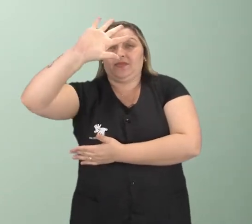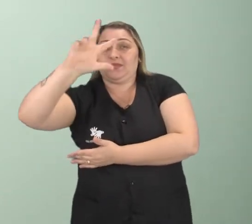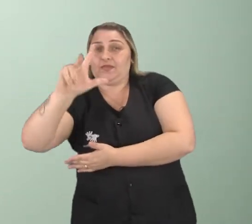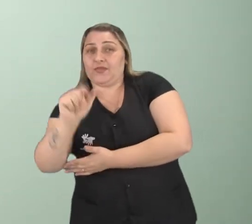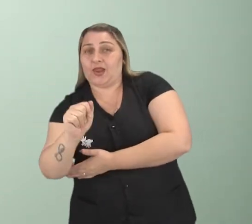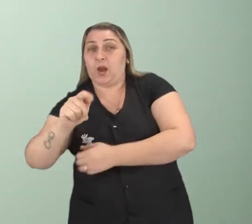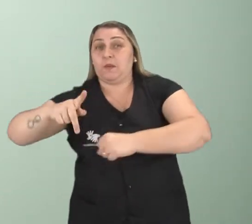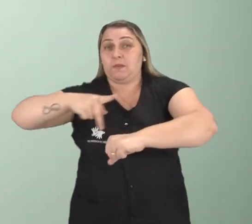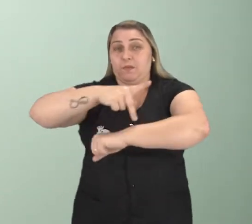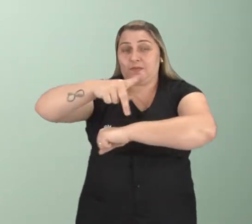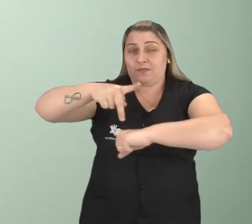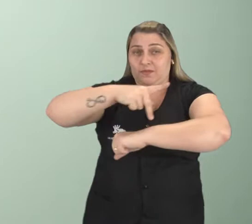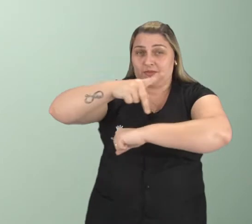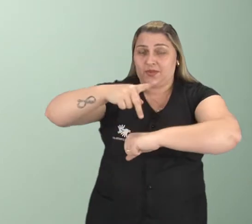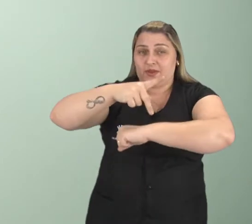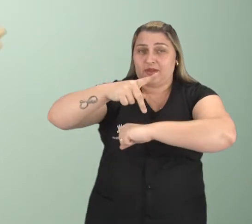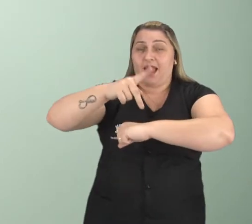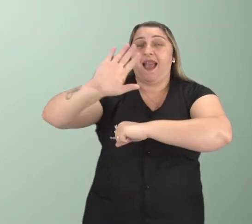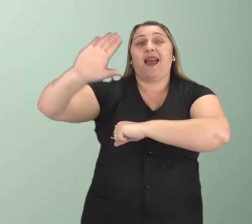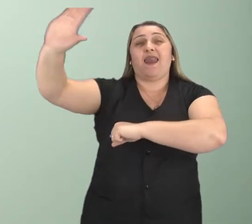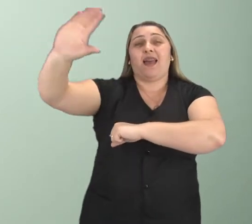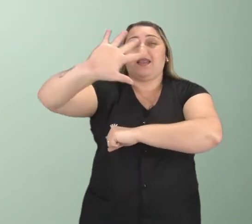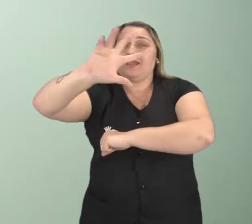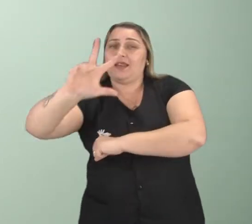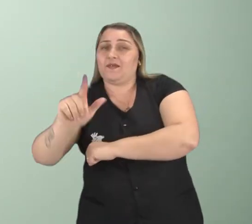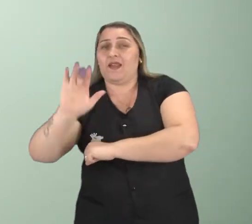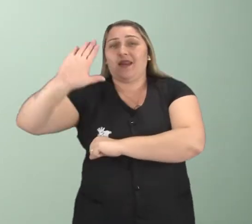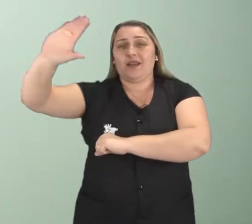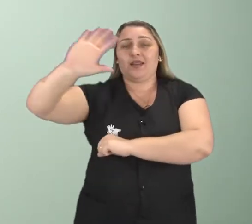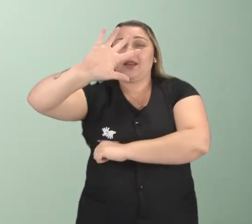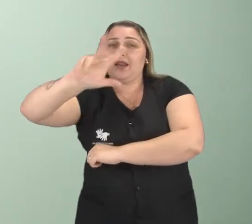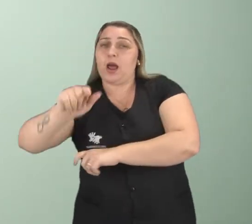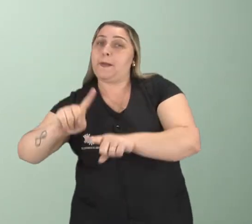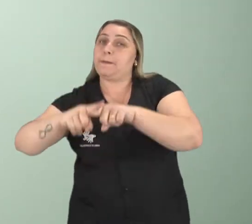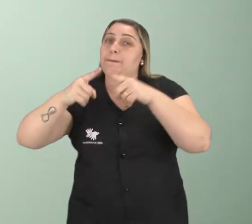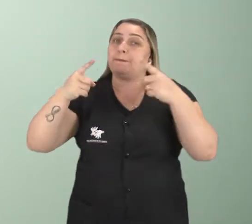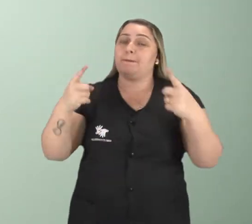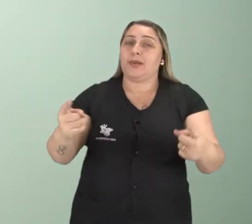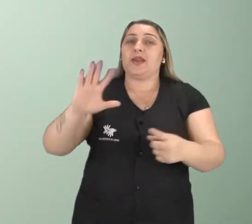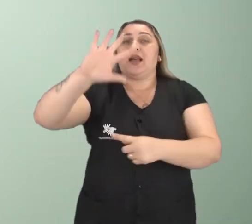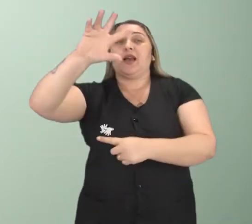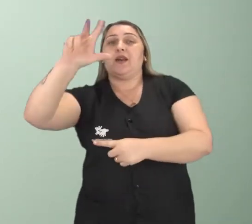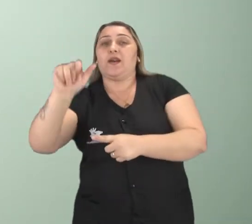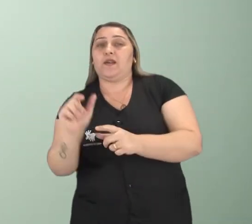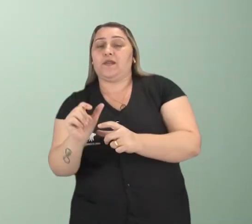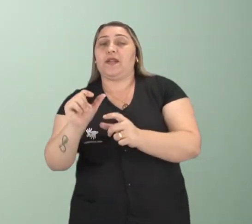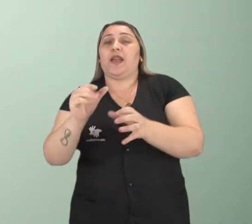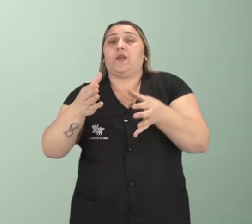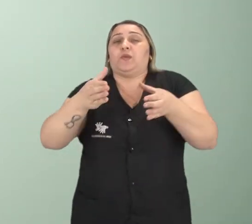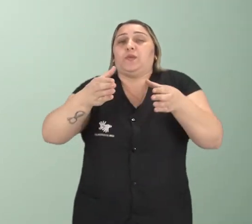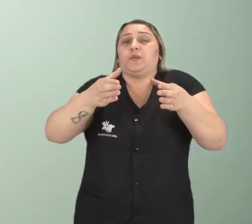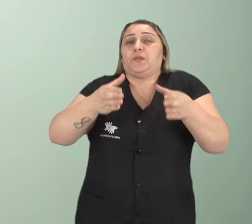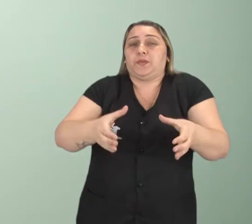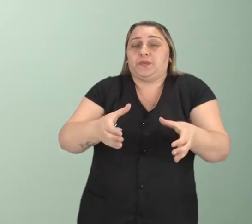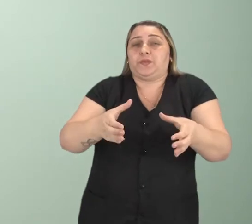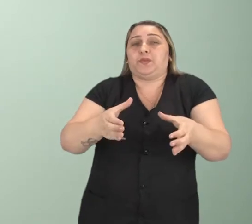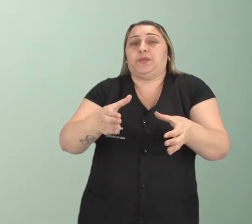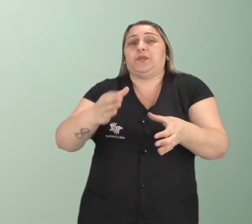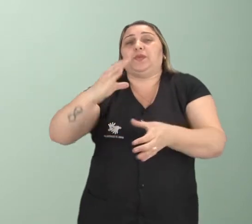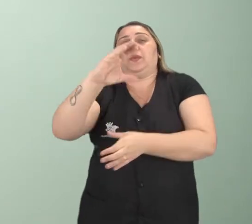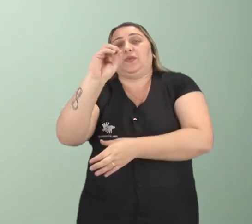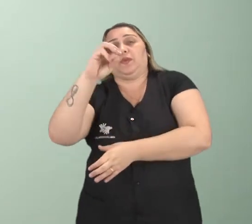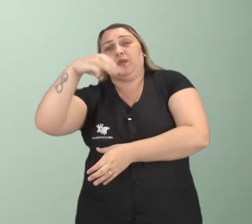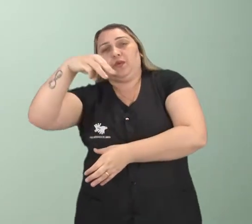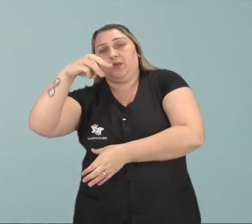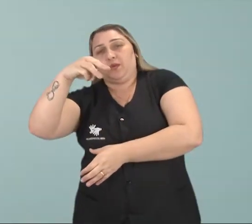fosse um país, né? Lá na África. Mas não, a África é um continente. E nesse continente a